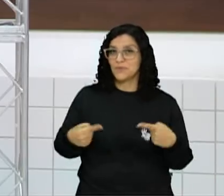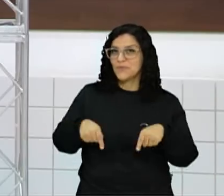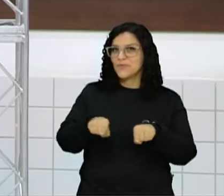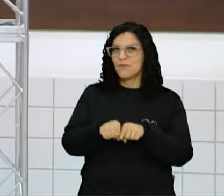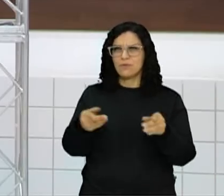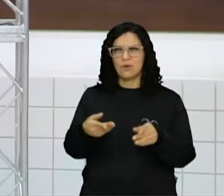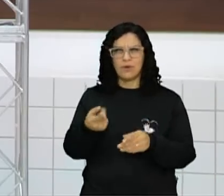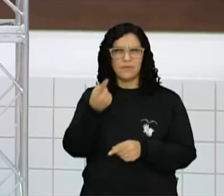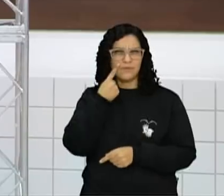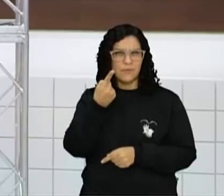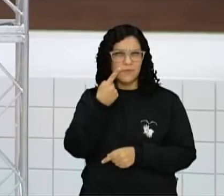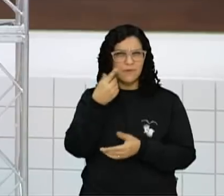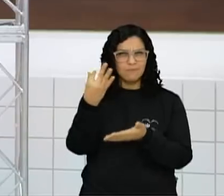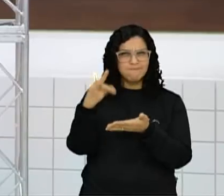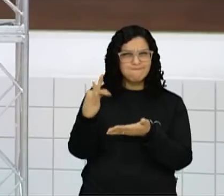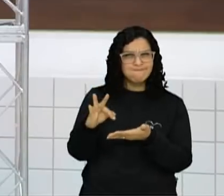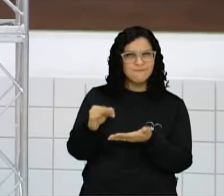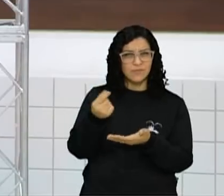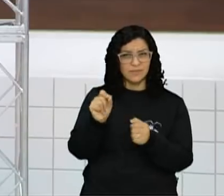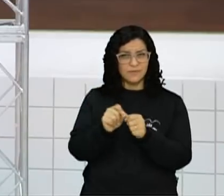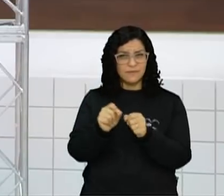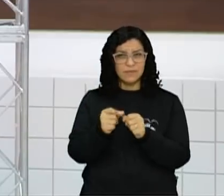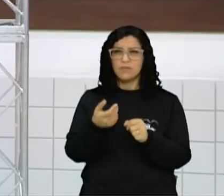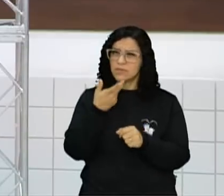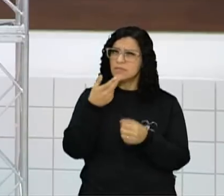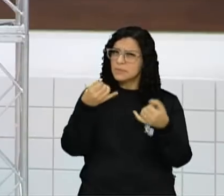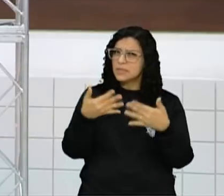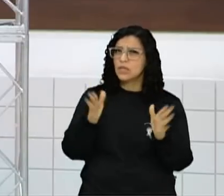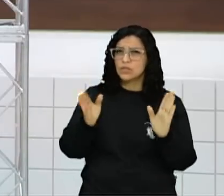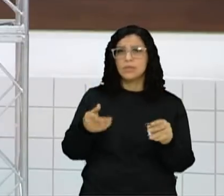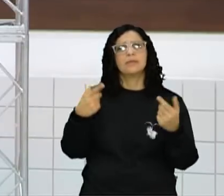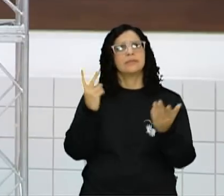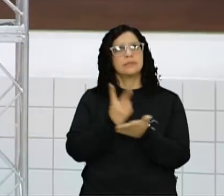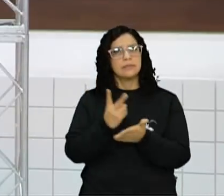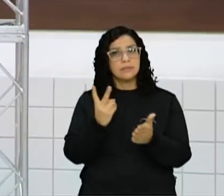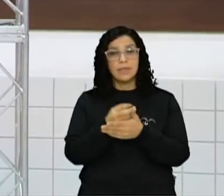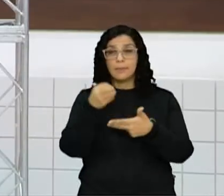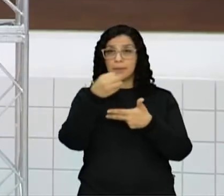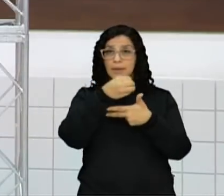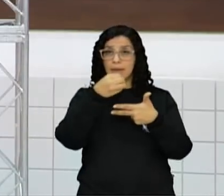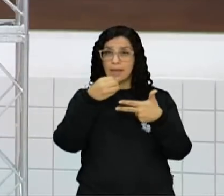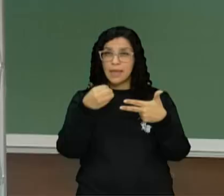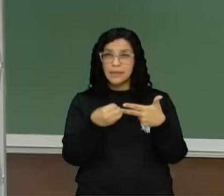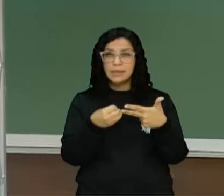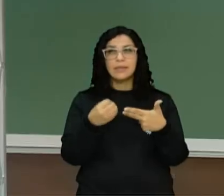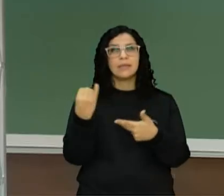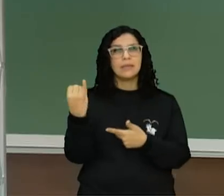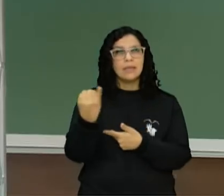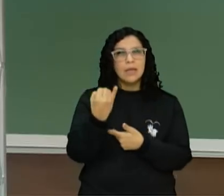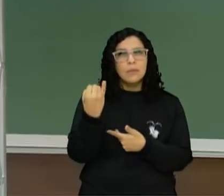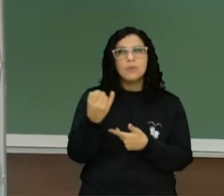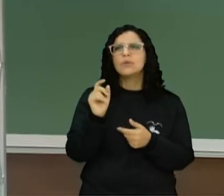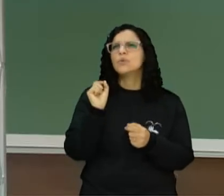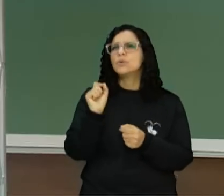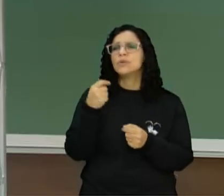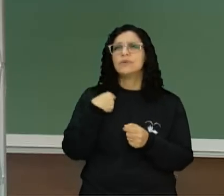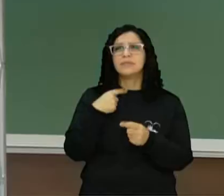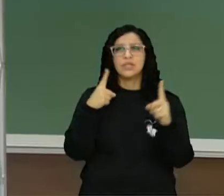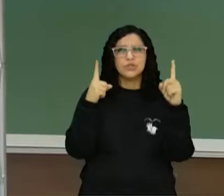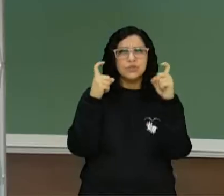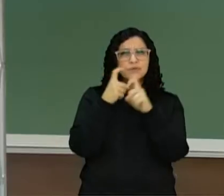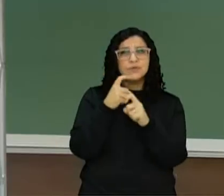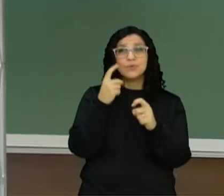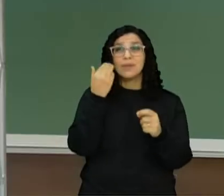Estamos de volta, então. Vamos dar uma olhadinha? Como eu já disse para vocês outras vezes, questões do Enem é super mais